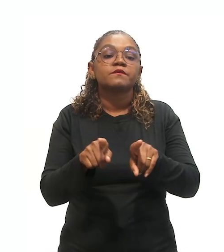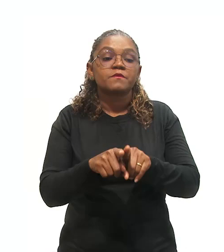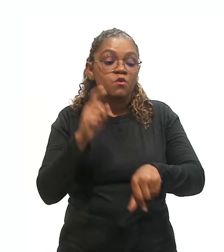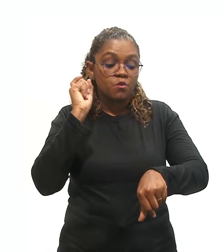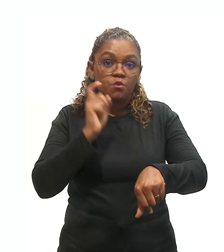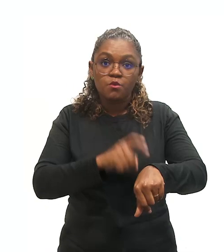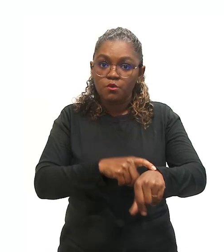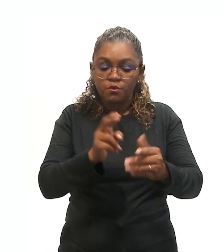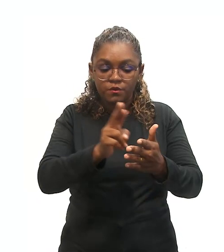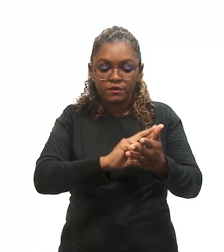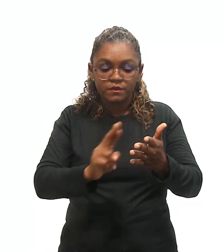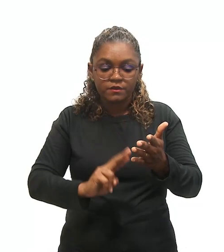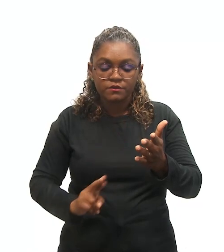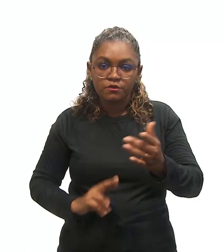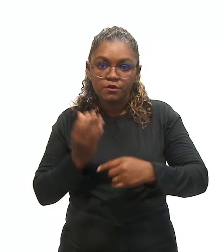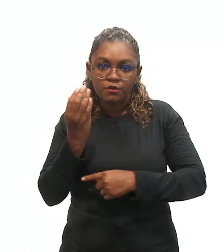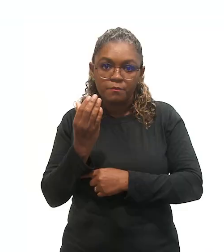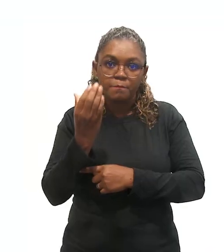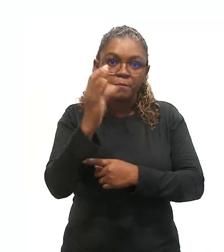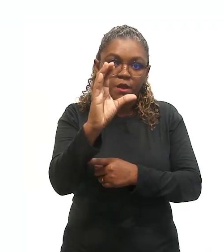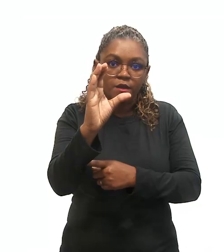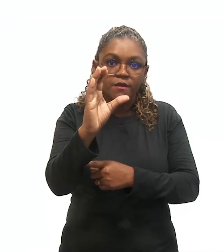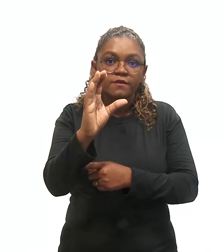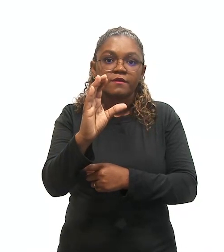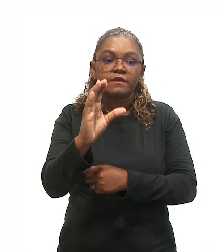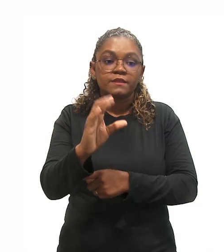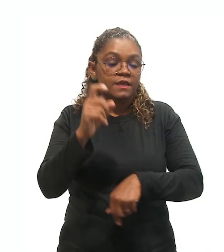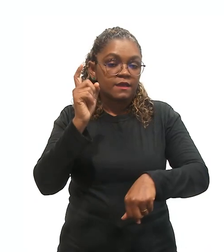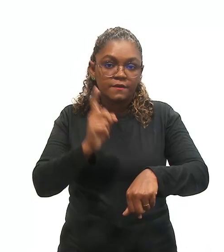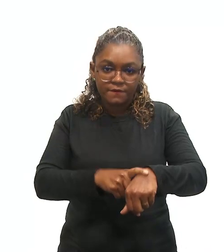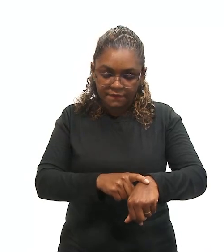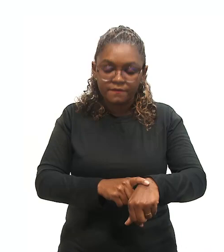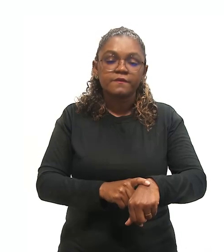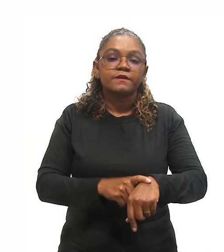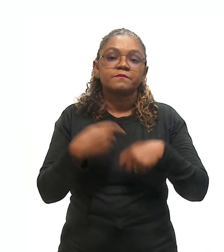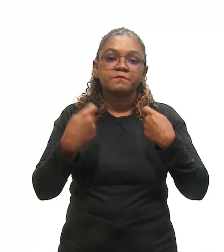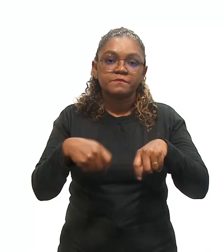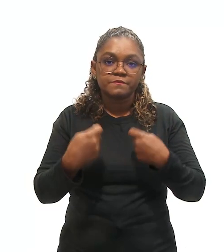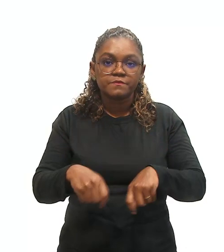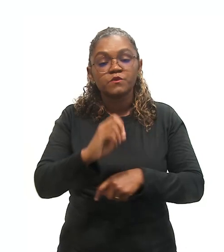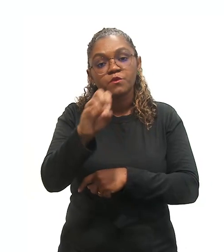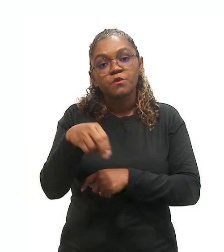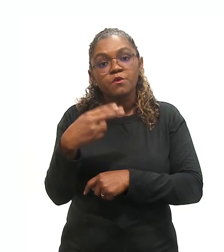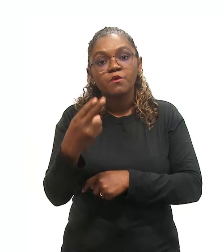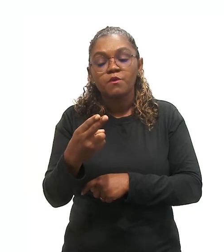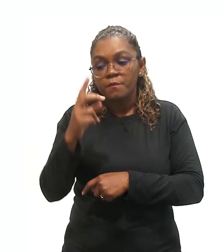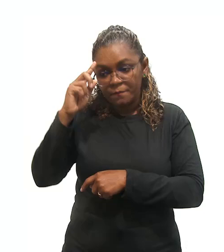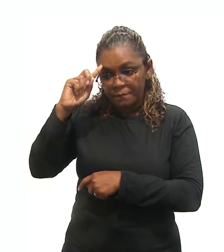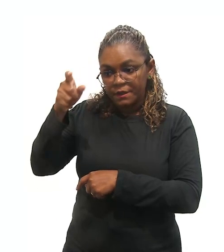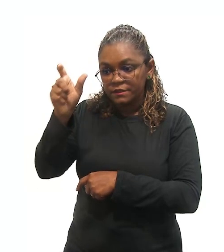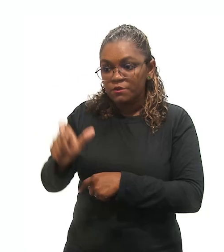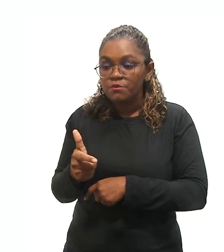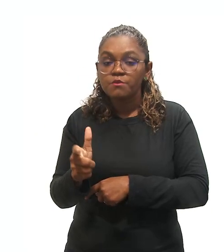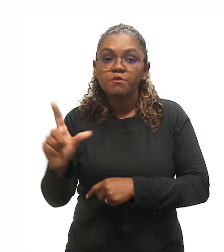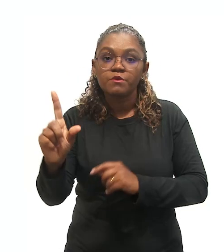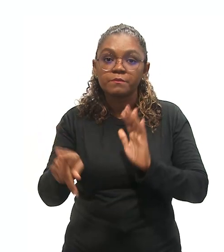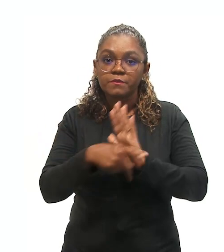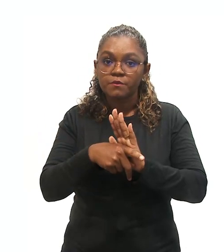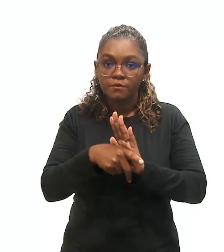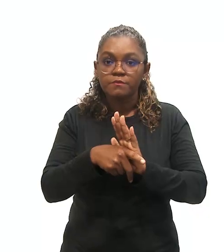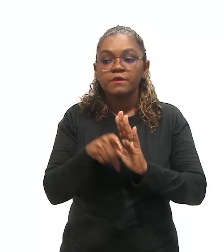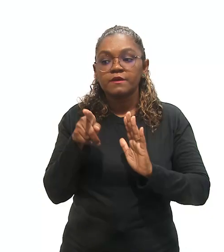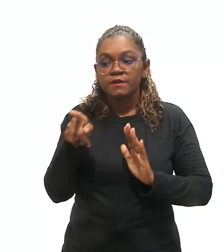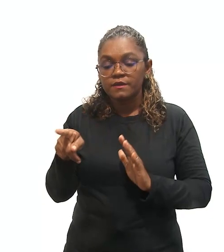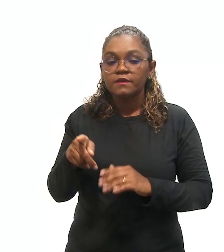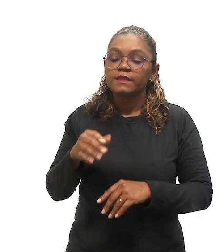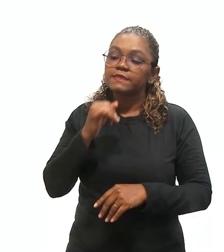data da publicação do relatório ou por pessoa a quem ele tenha legalmente delegado essa competência.